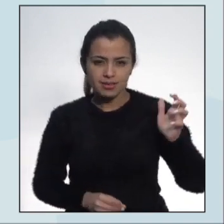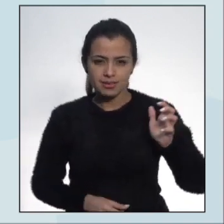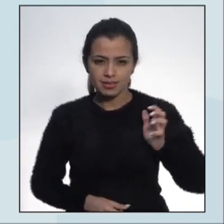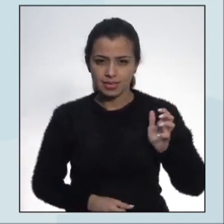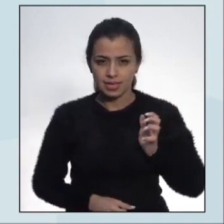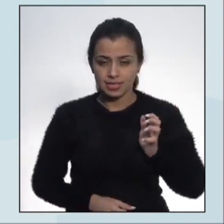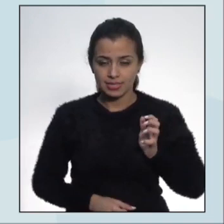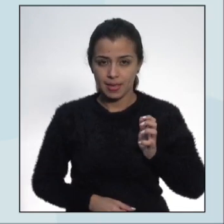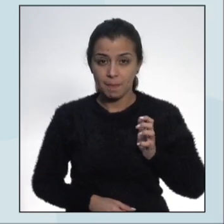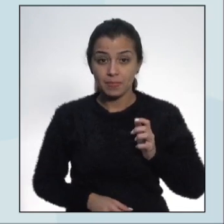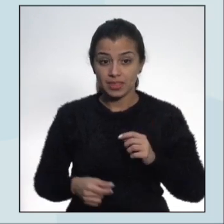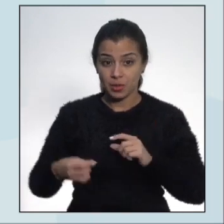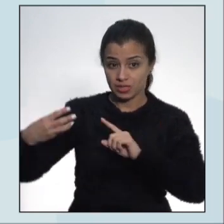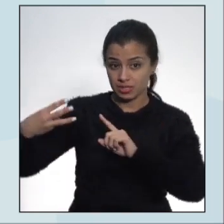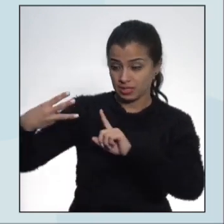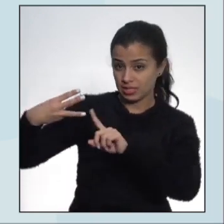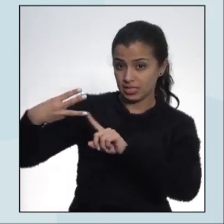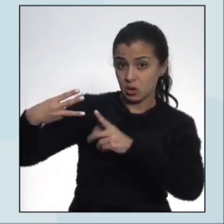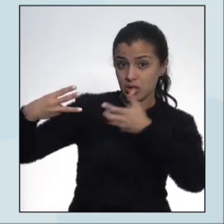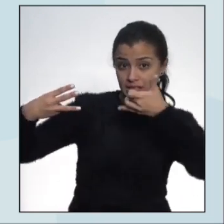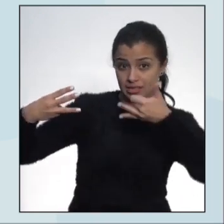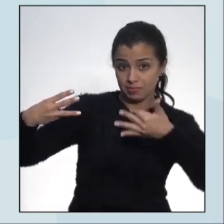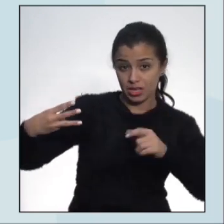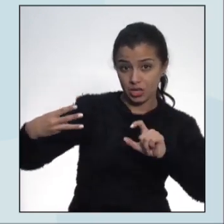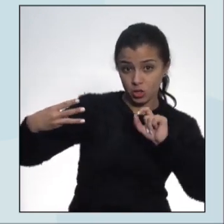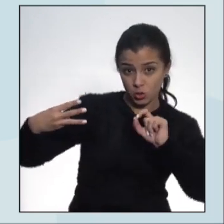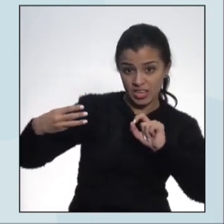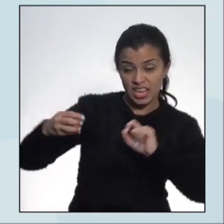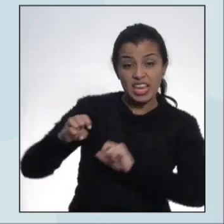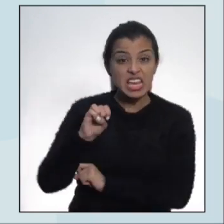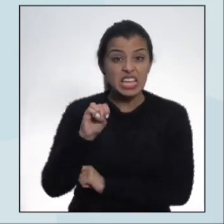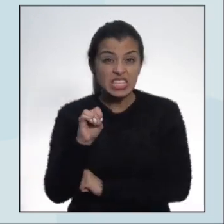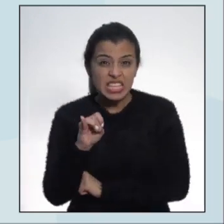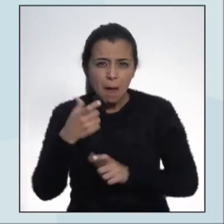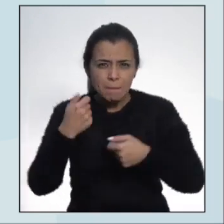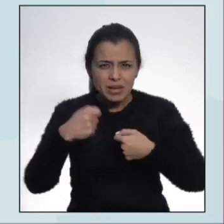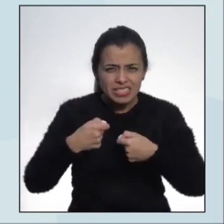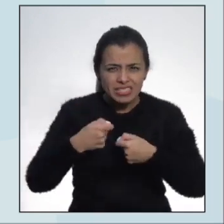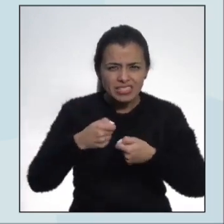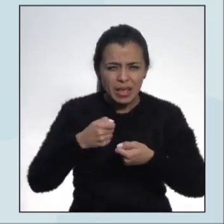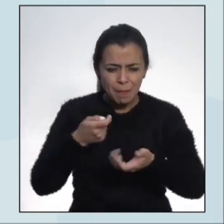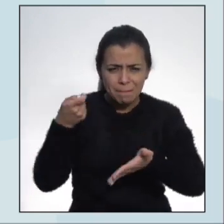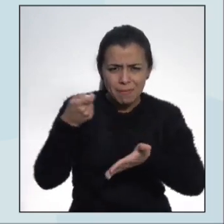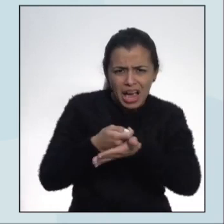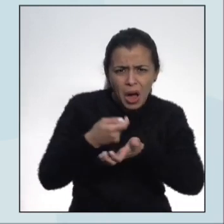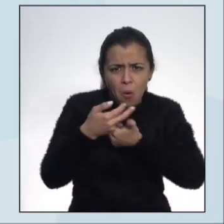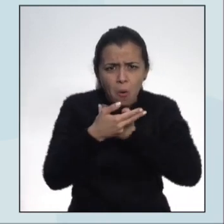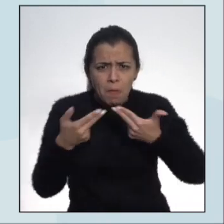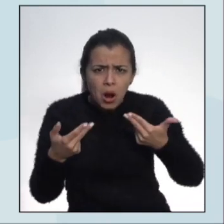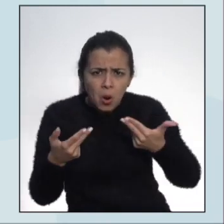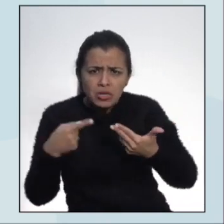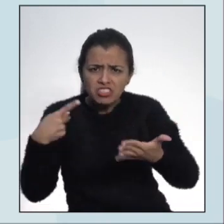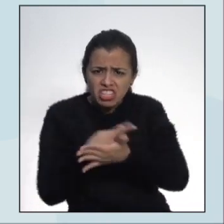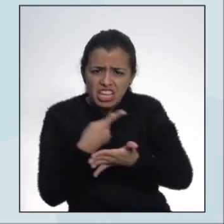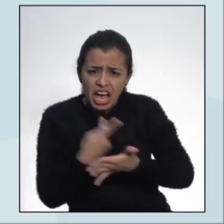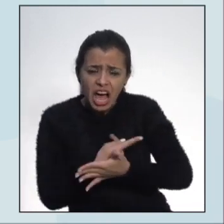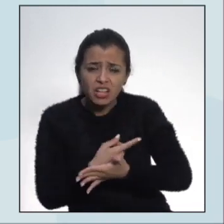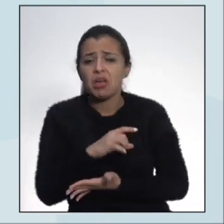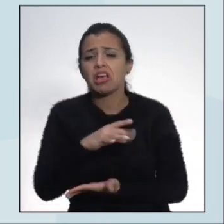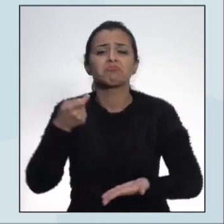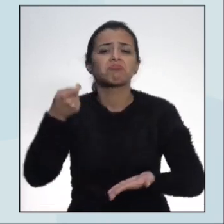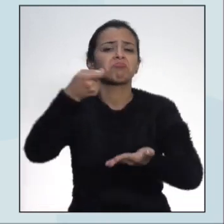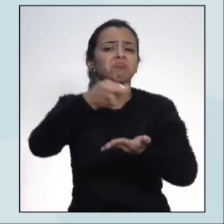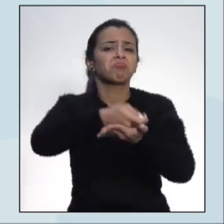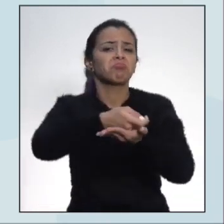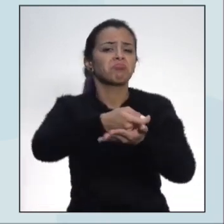que se justificar, tiver que responder pelos atos, ele tem ouro. E o ouro será a sua justificativa, né? Deixará